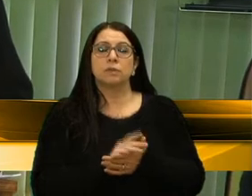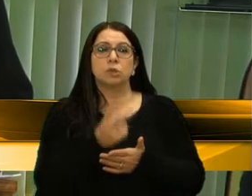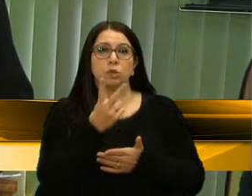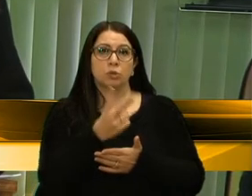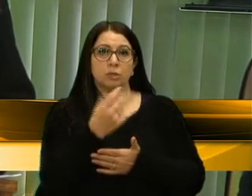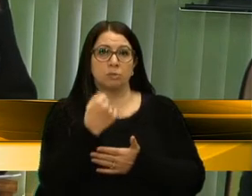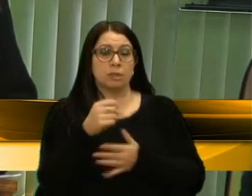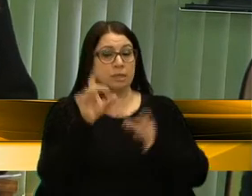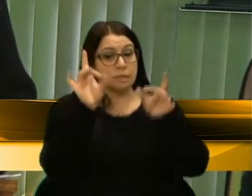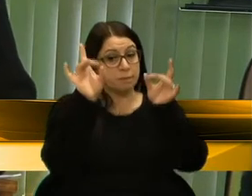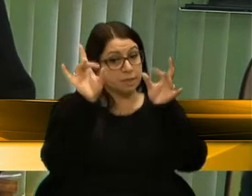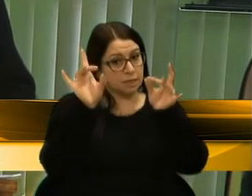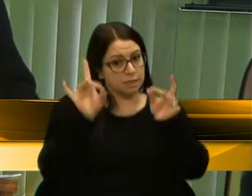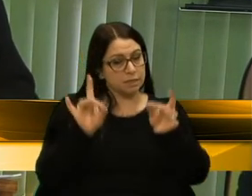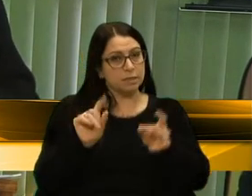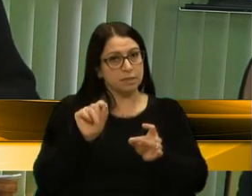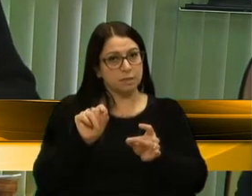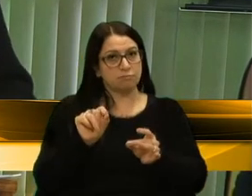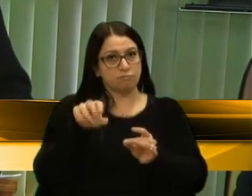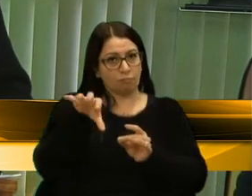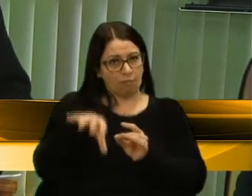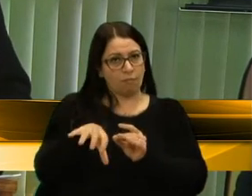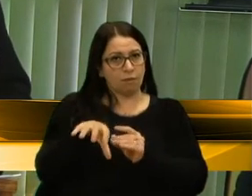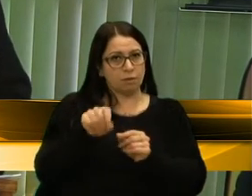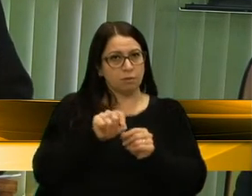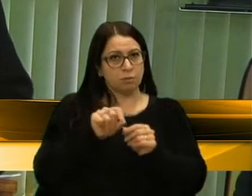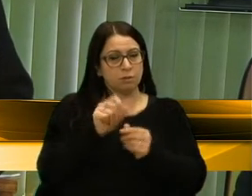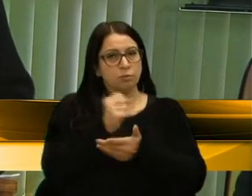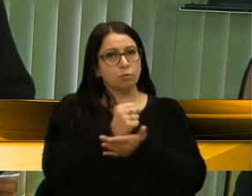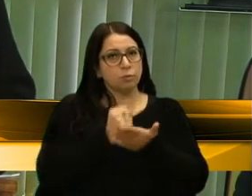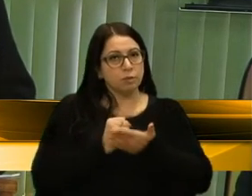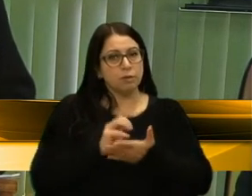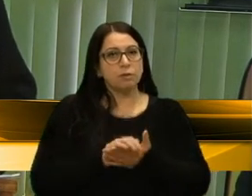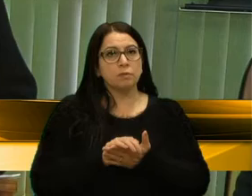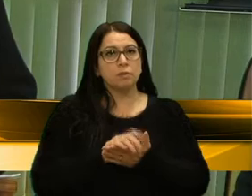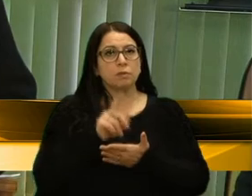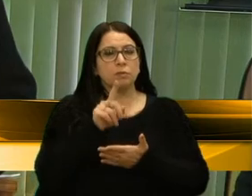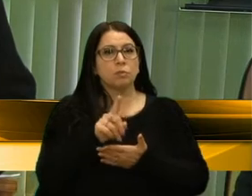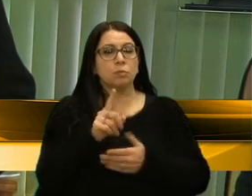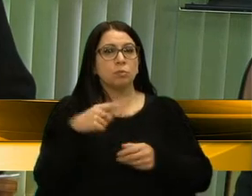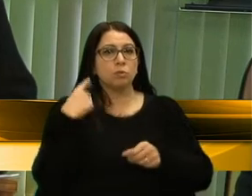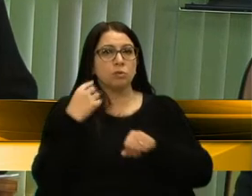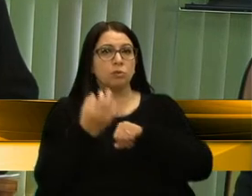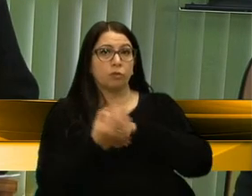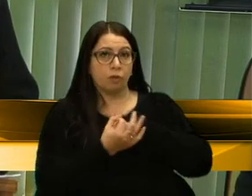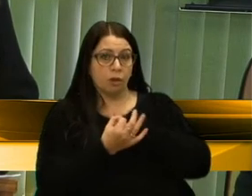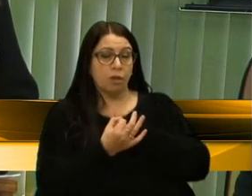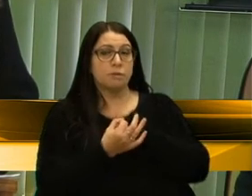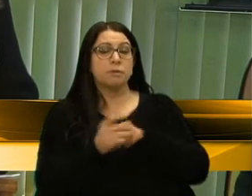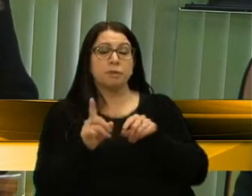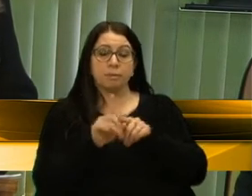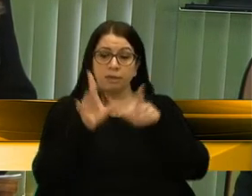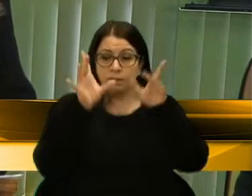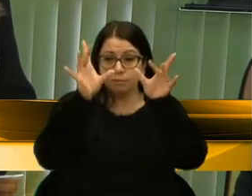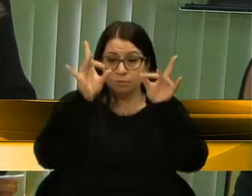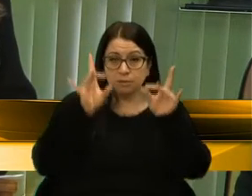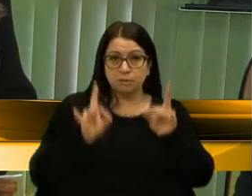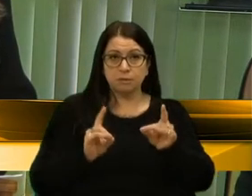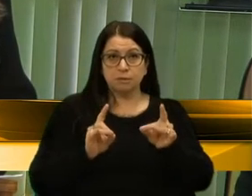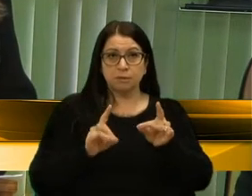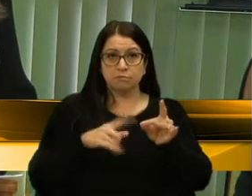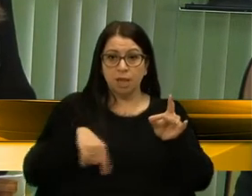ser especialistas sobre o que reza o contrato e um advogado, também especialista na